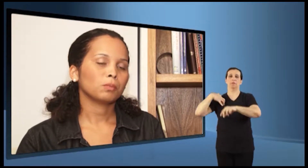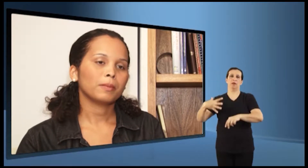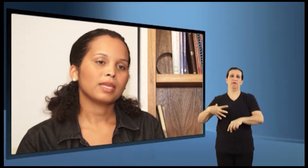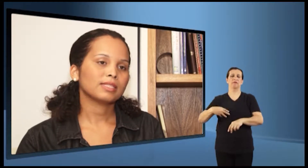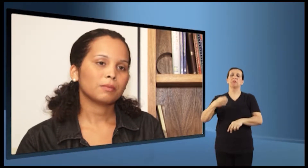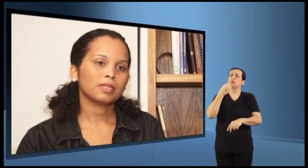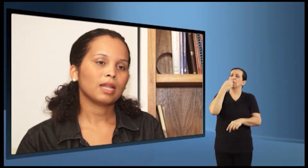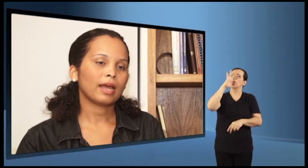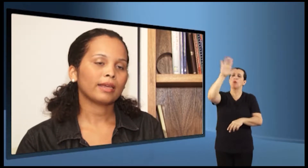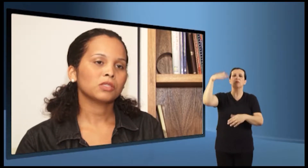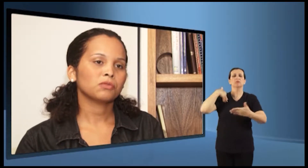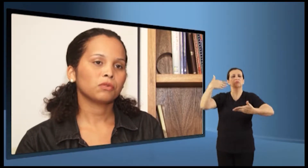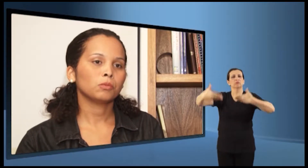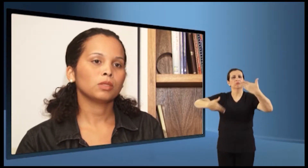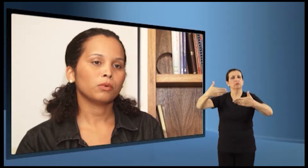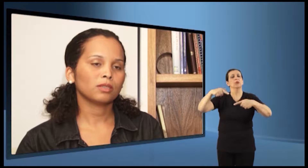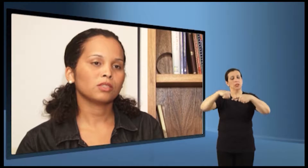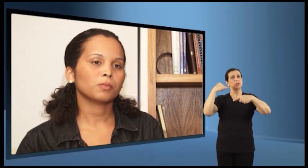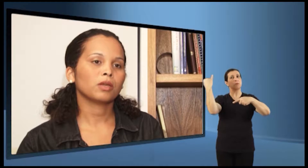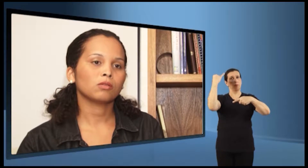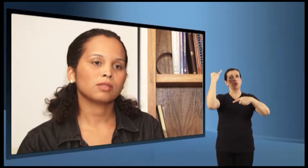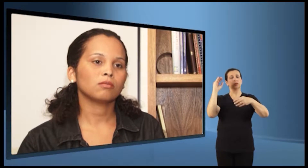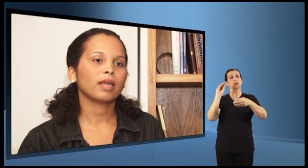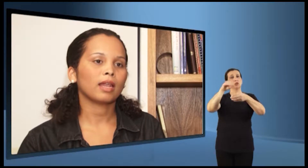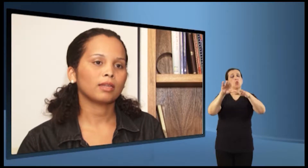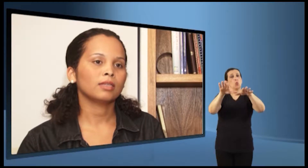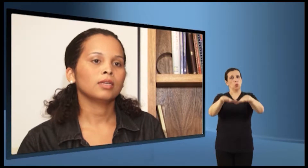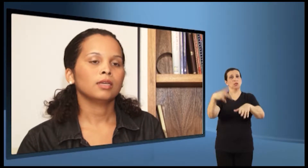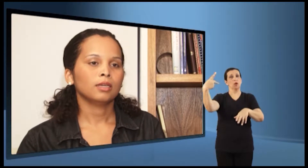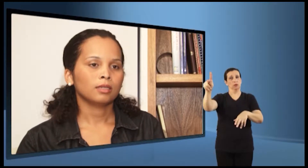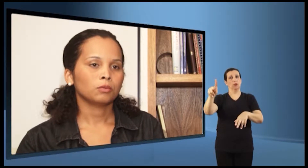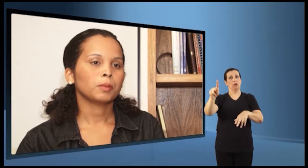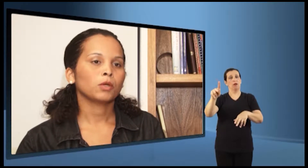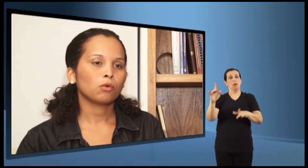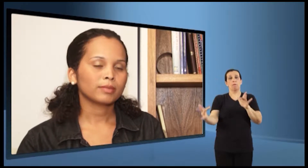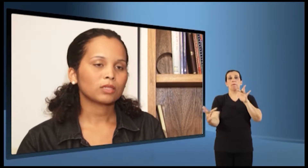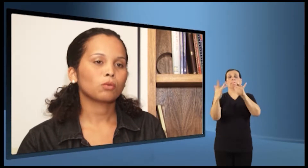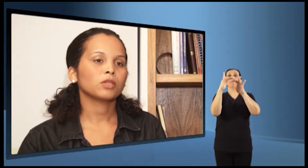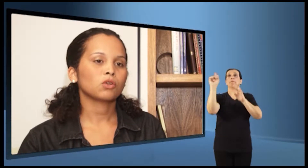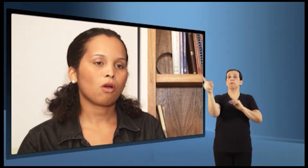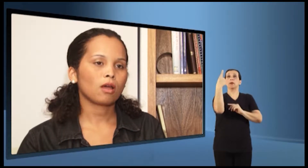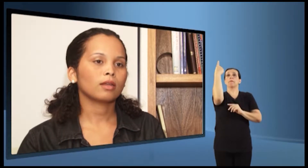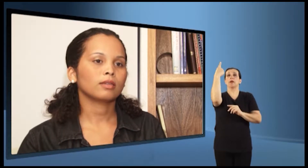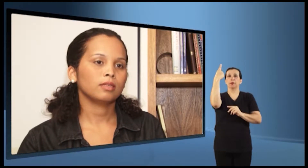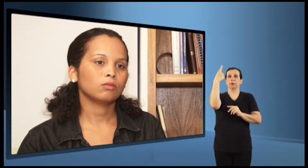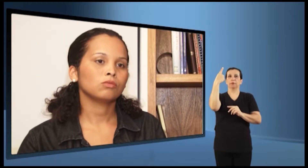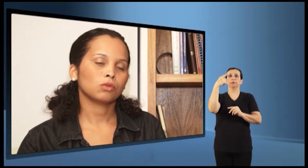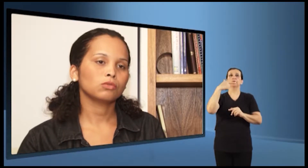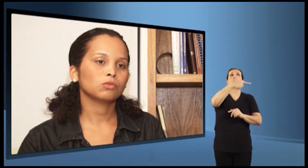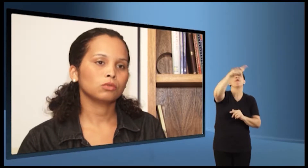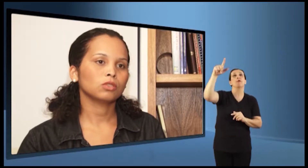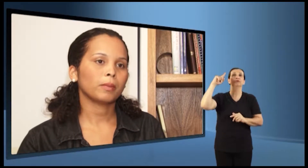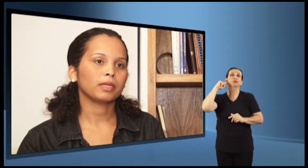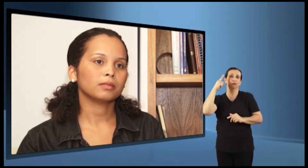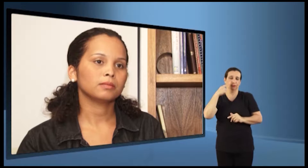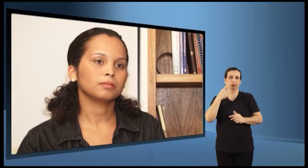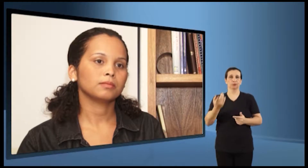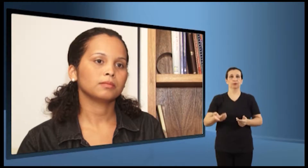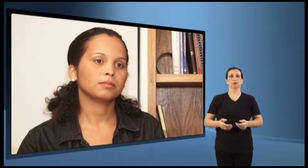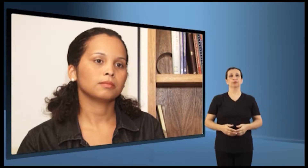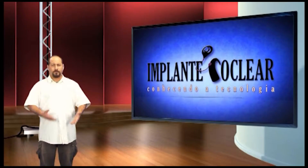filha. Fui super bem recebida lá e isso foi muito importante para a inclusão dela, no primeiro contato com uma escola e com os outros surdos